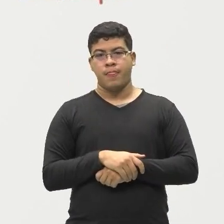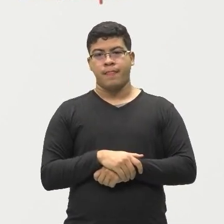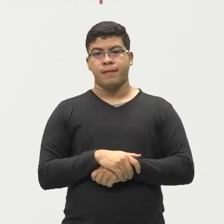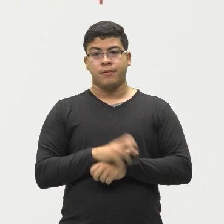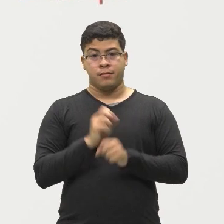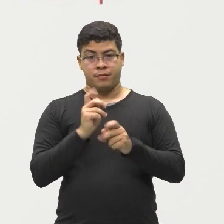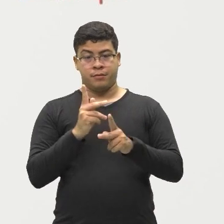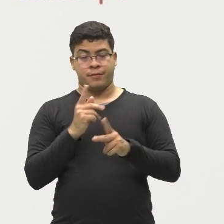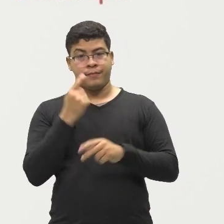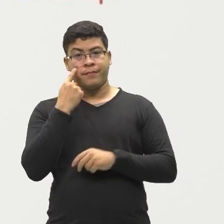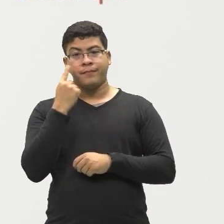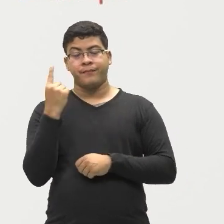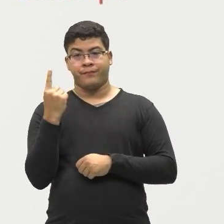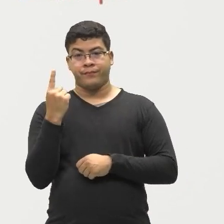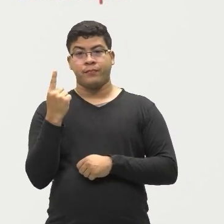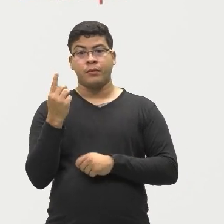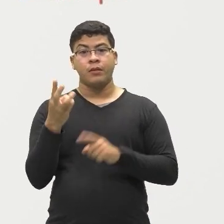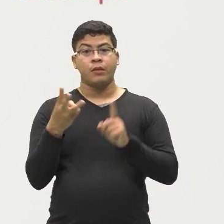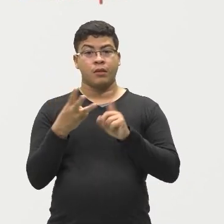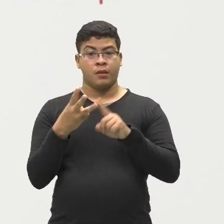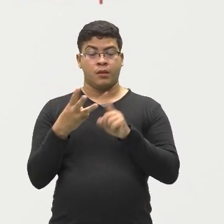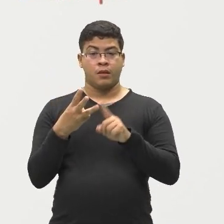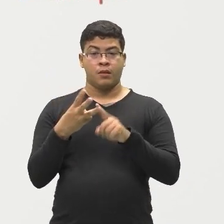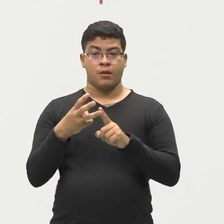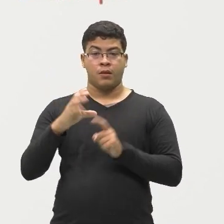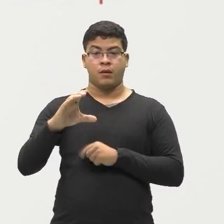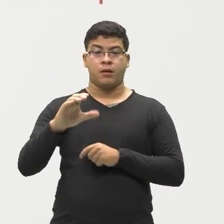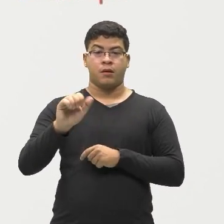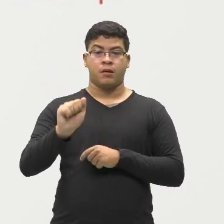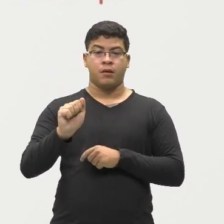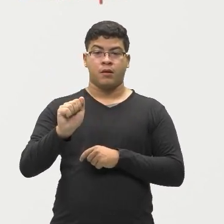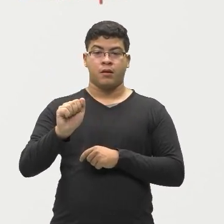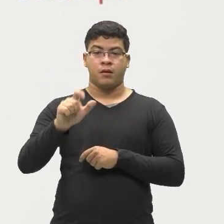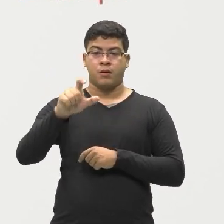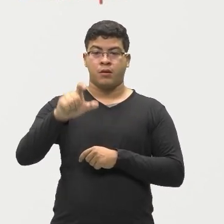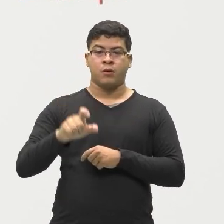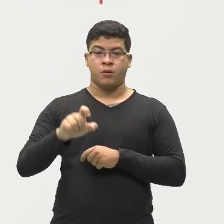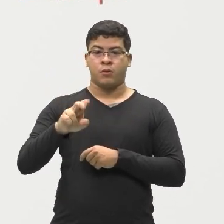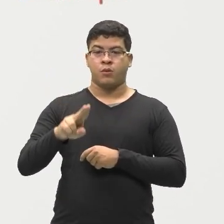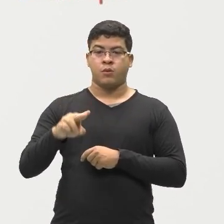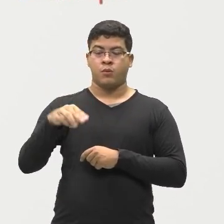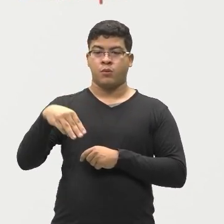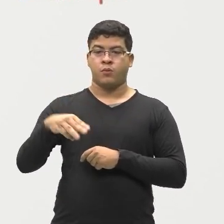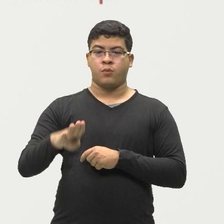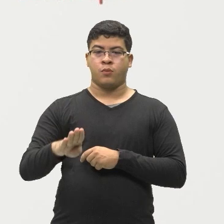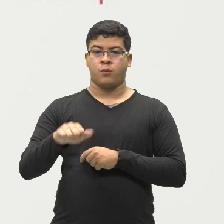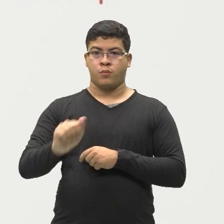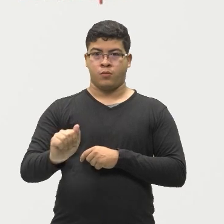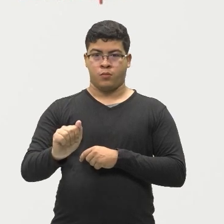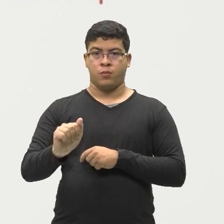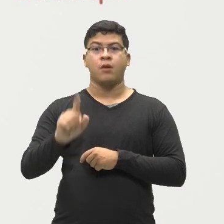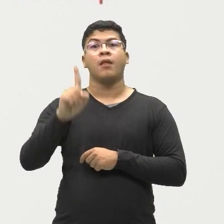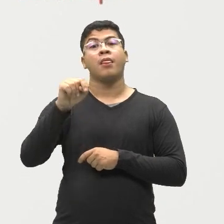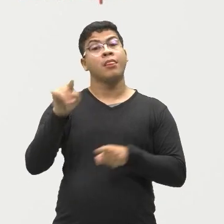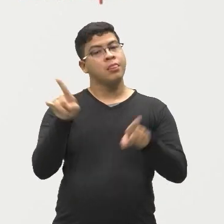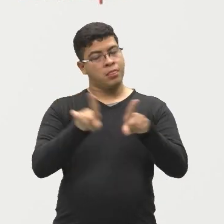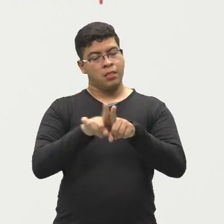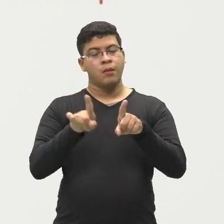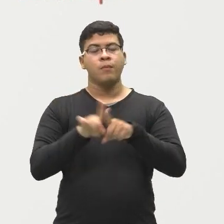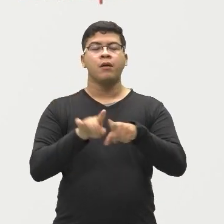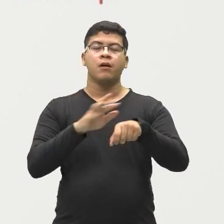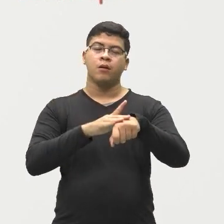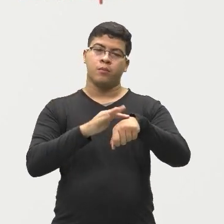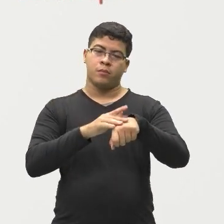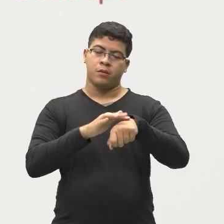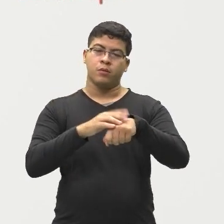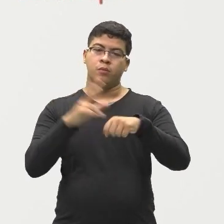tá? Aqui nós temos o caso da cachumba, que também é uma doença ocasionada por vírus, né? A gente tem aqui,